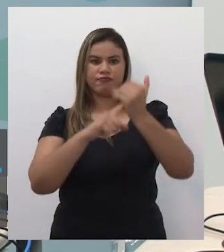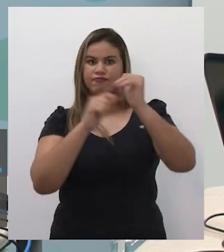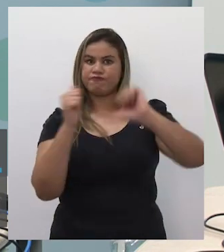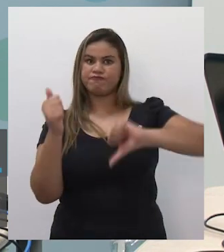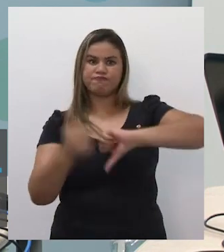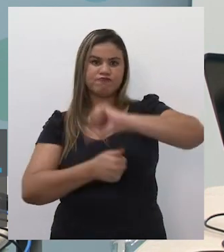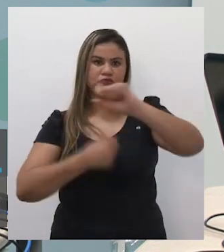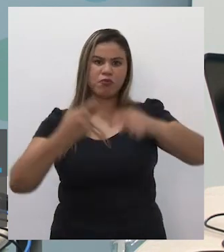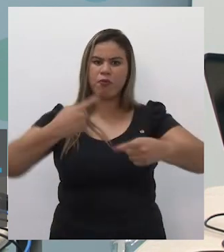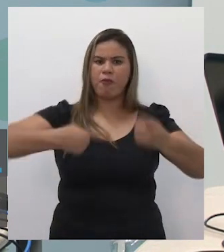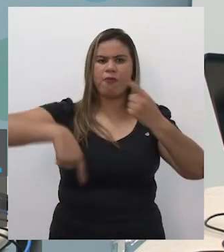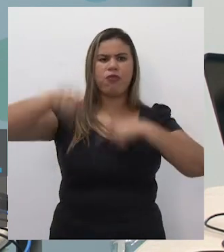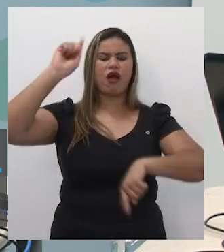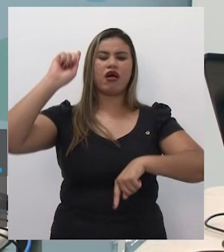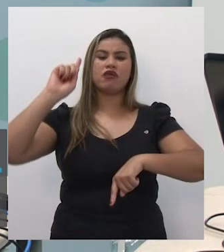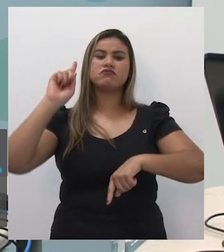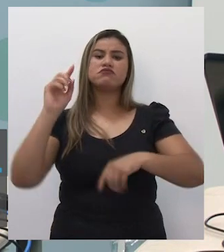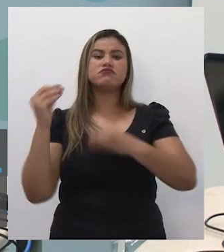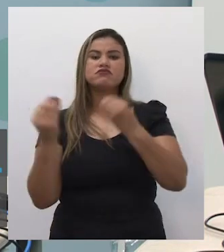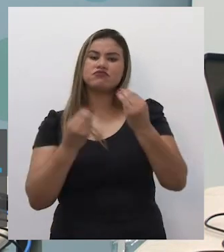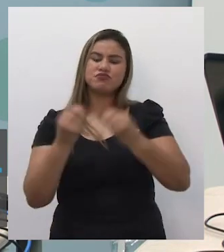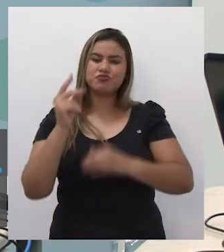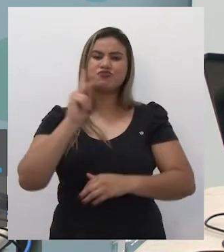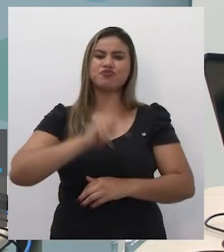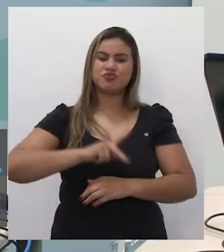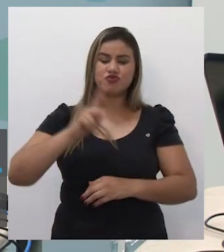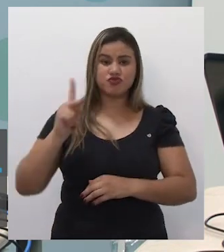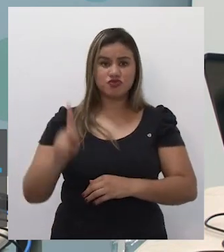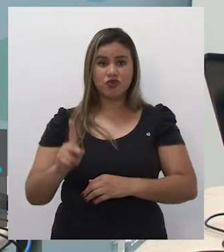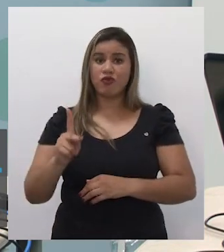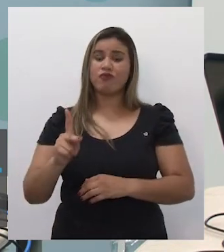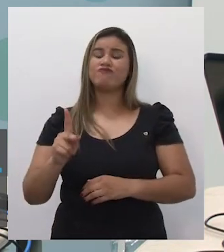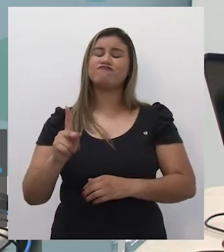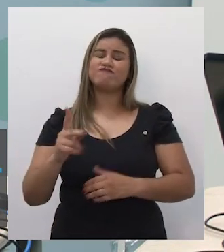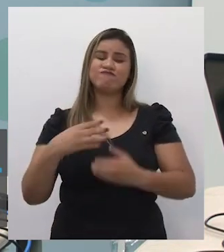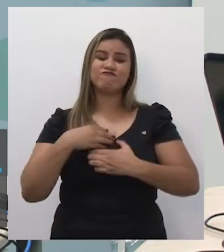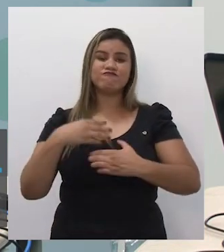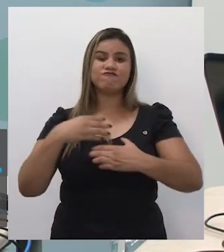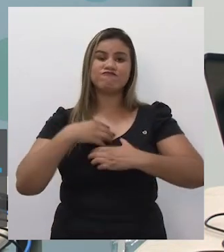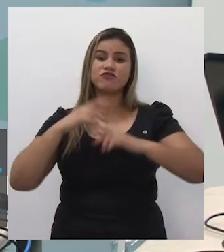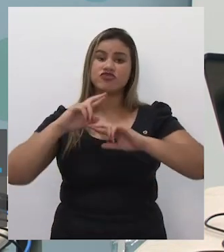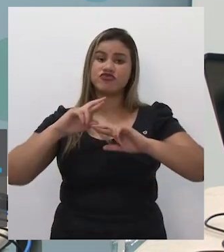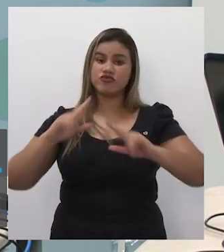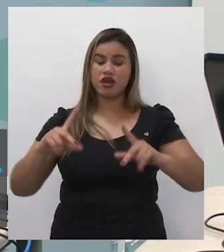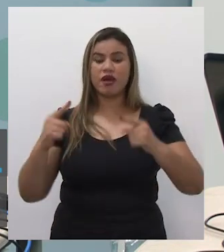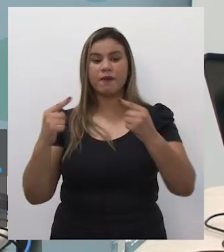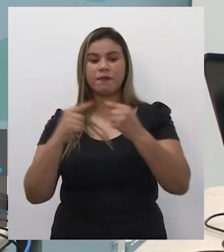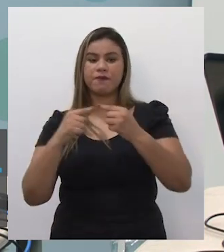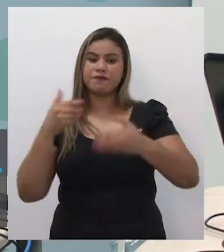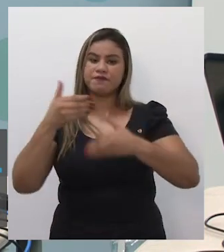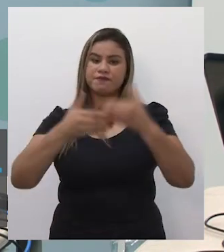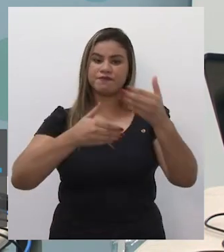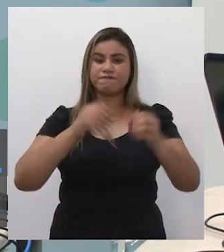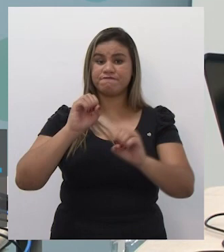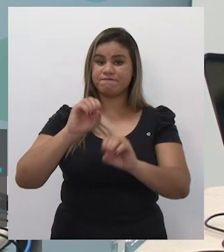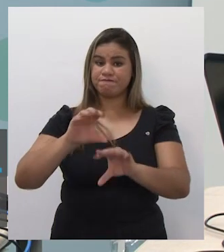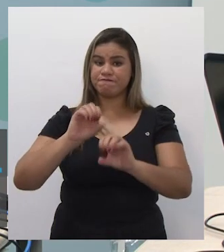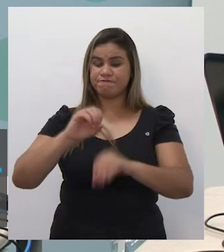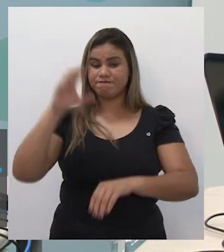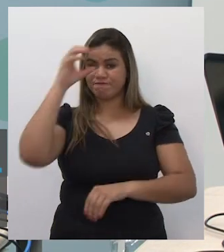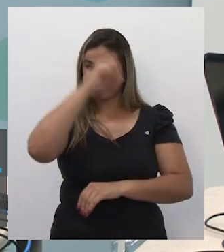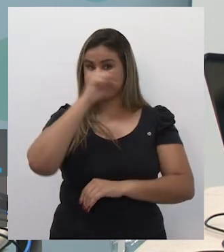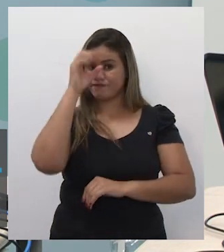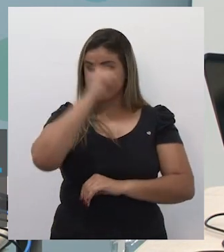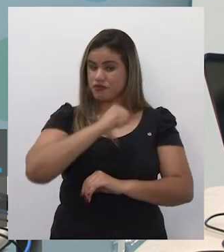drásticas, né? Fazendo com que o professor ocupe um novo espaço, né, no processo de ensino-aprendizagem, tendo